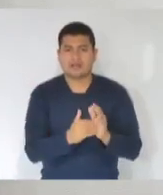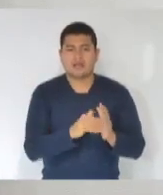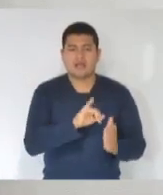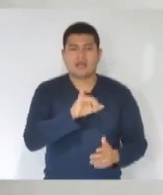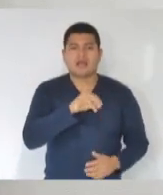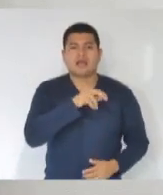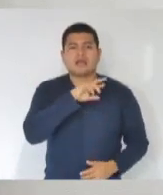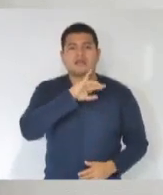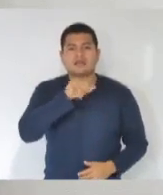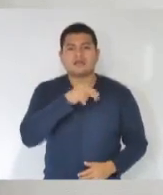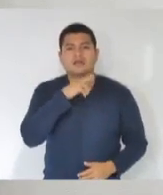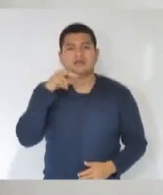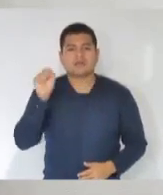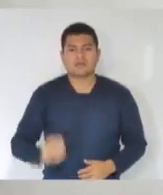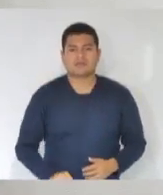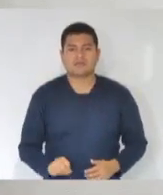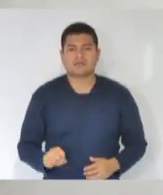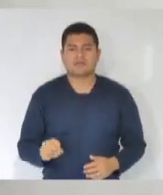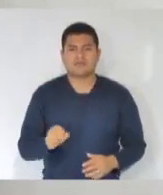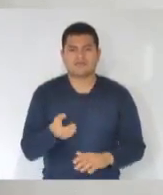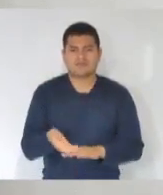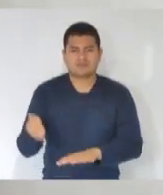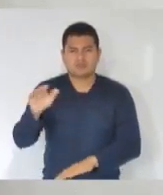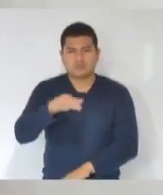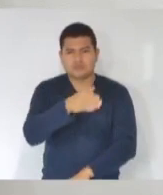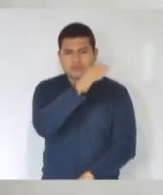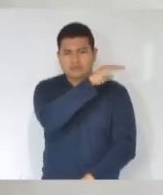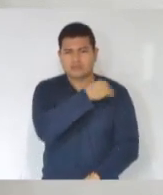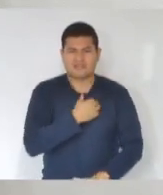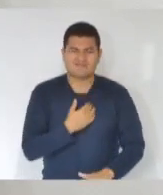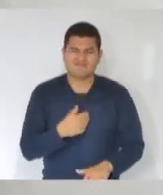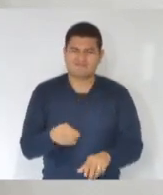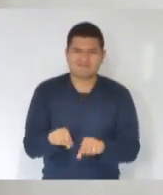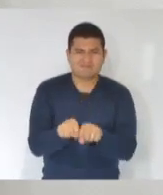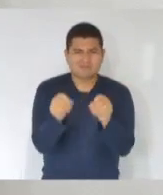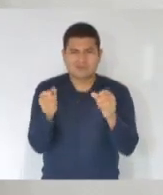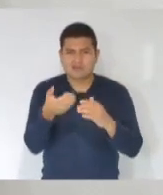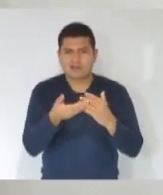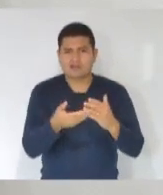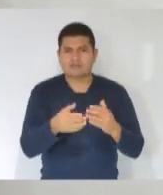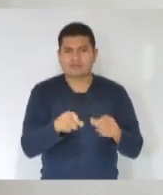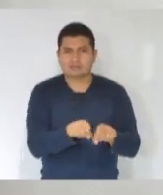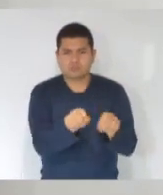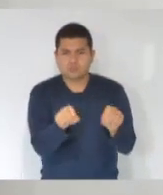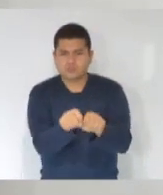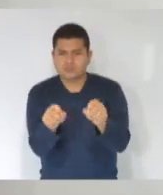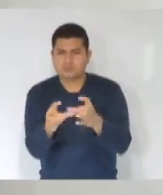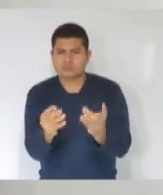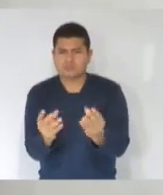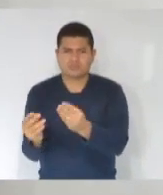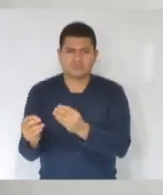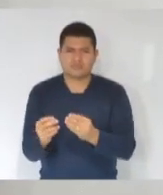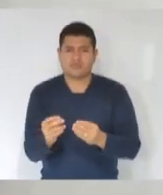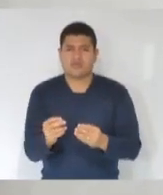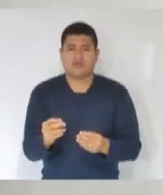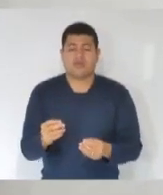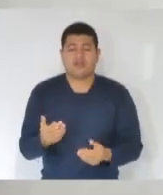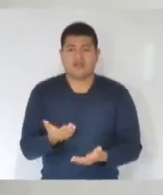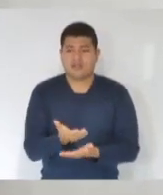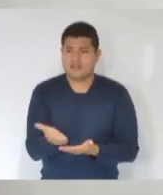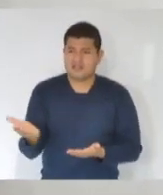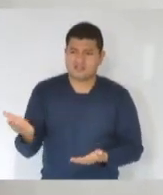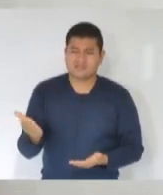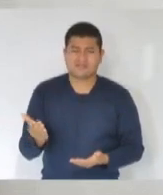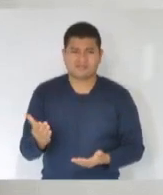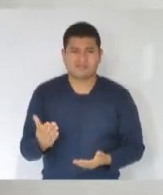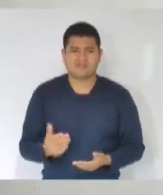estado calamitoso, cheio de buracos, uma rodovia mal sinalizada, a SC-110, a conhecida Serra de Pomerode, que